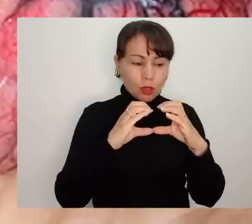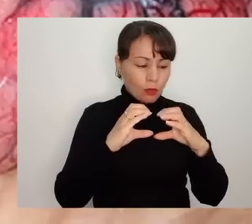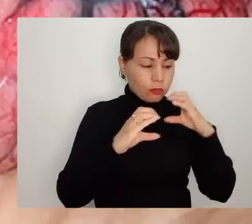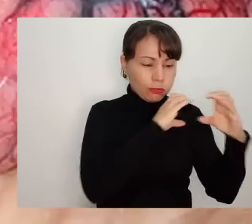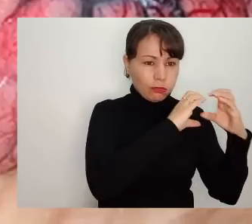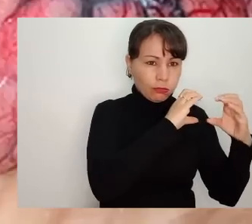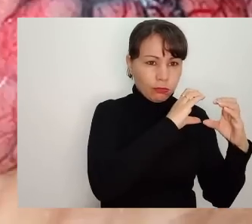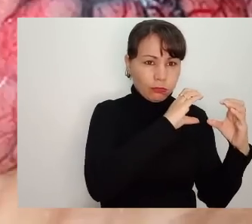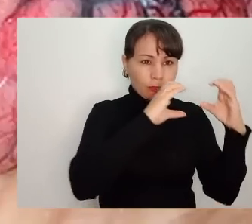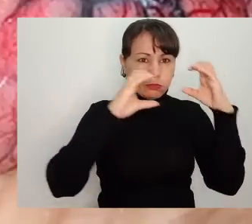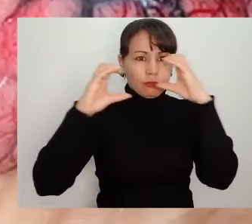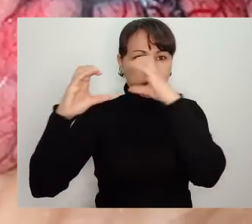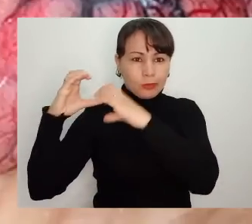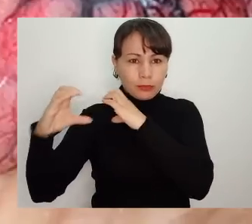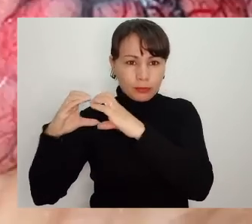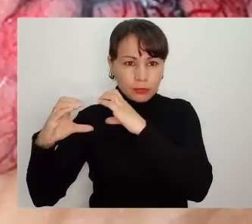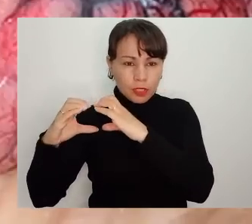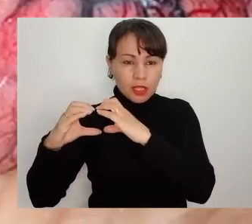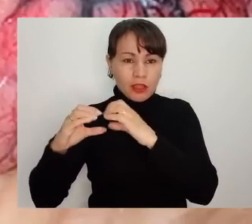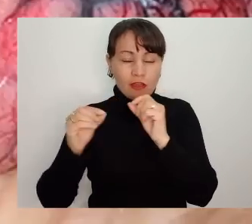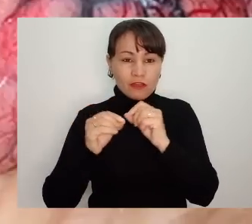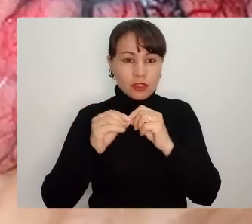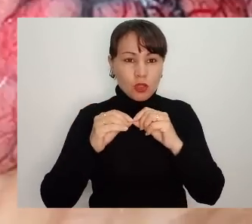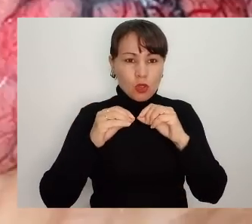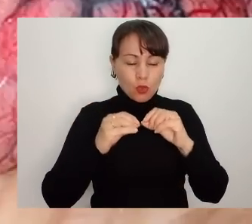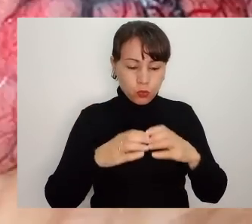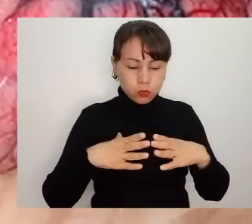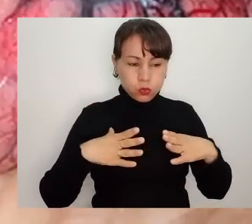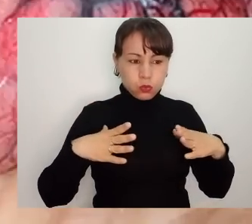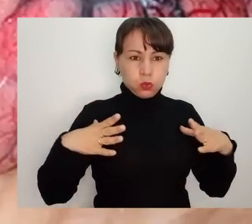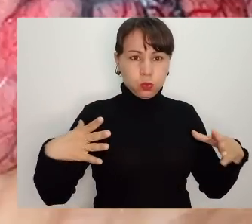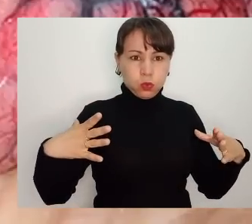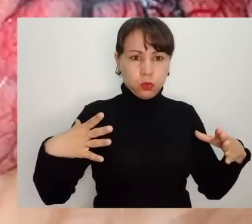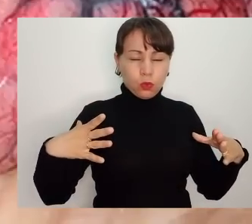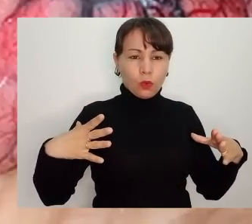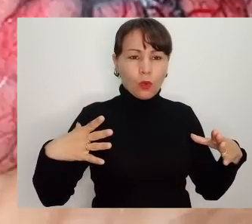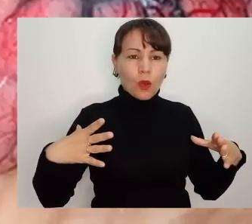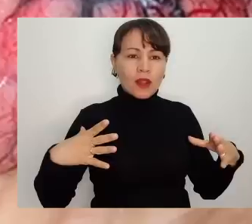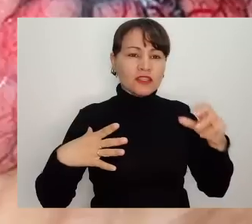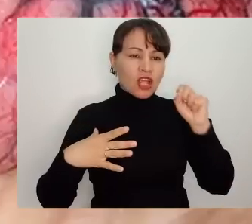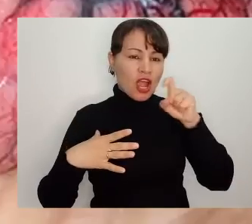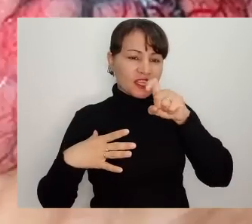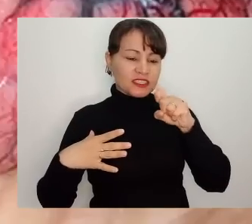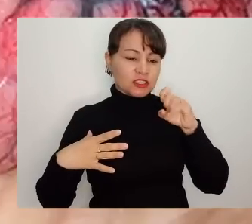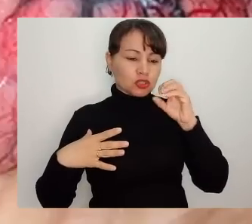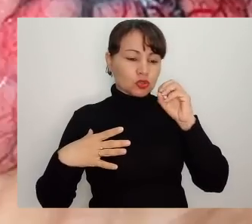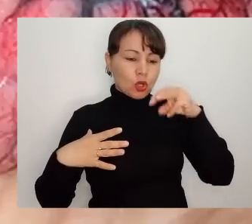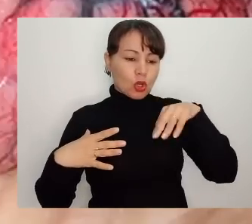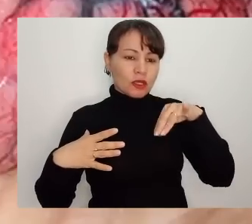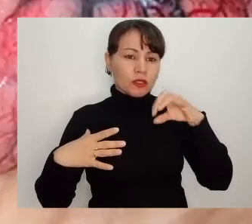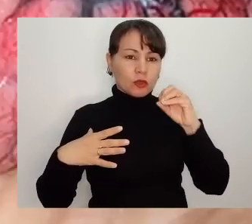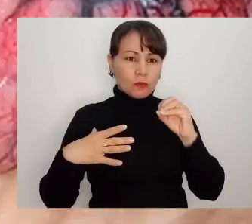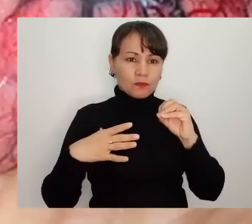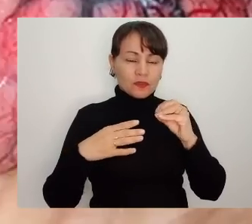outro, formando, por exemplo, um grande feixe de axônios que nós temos